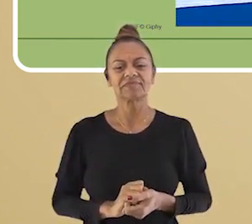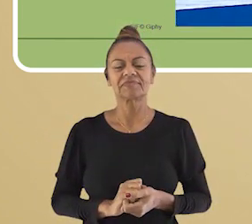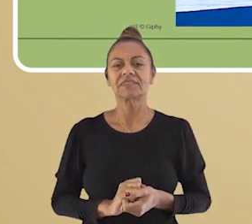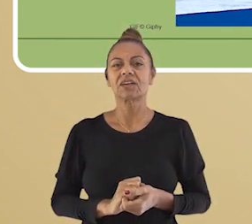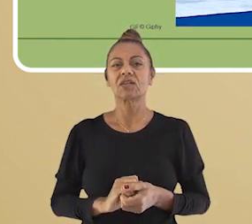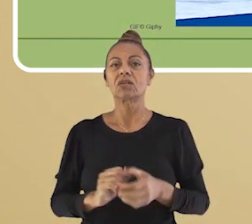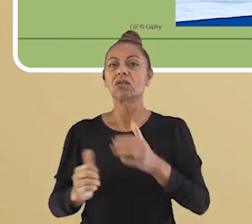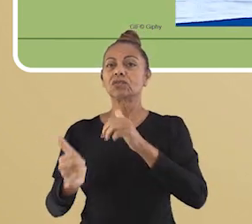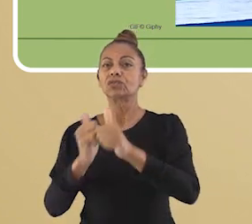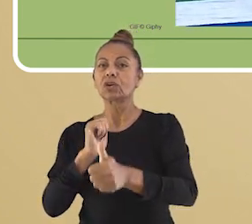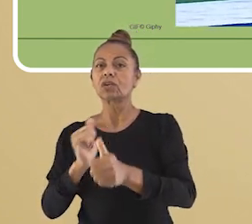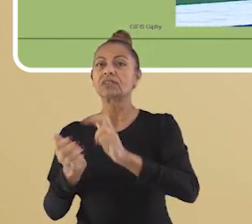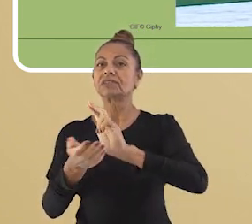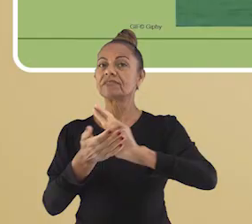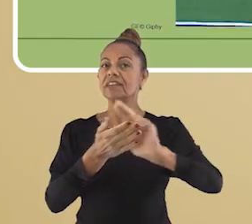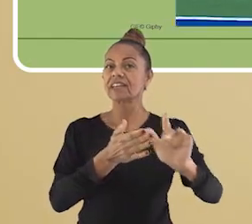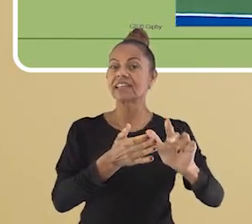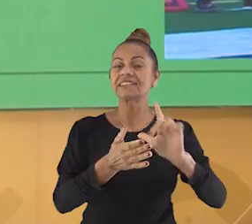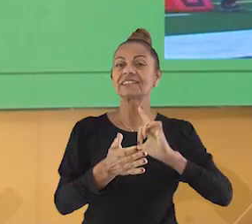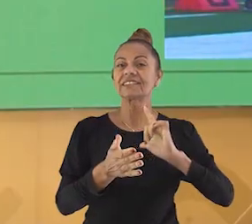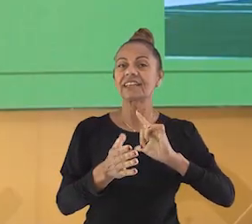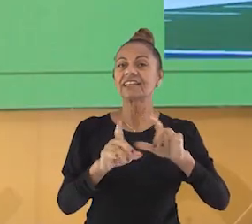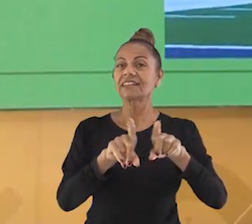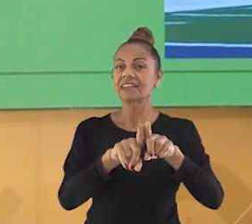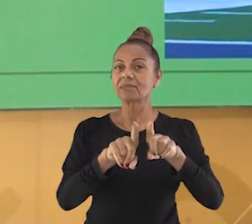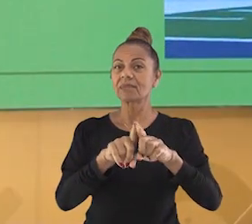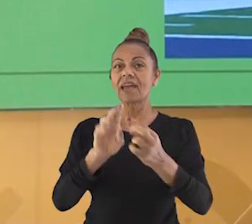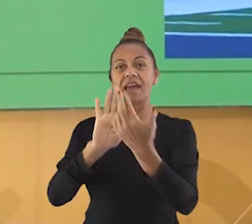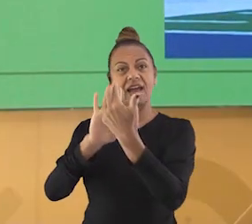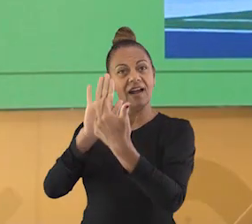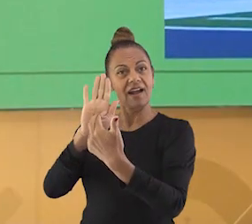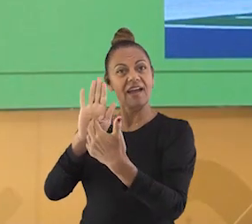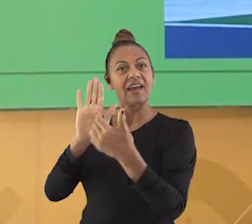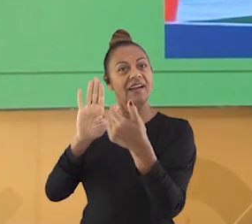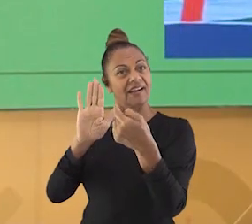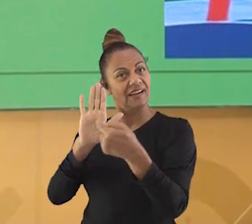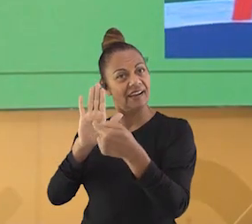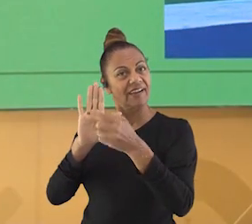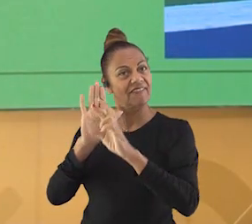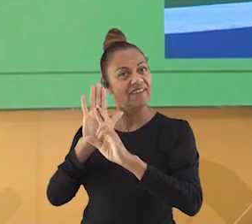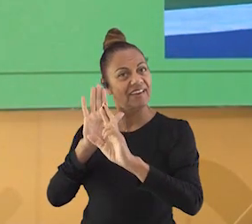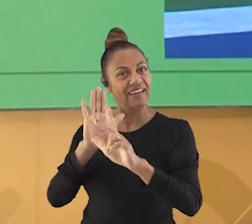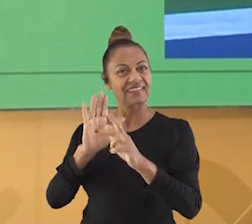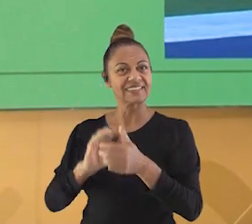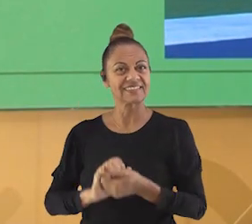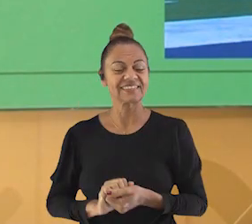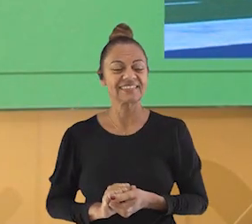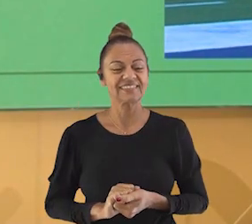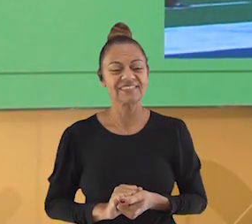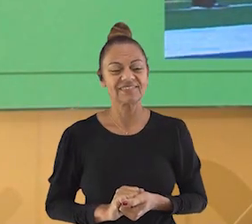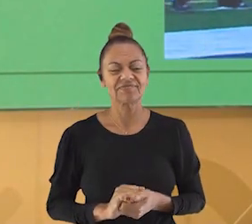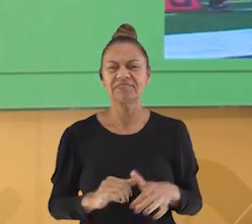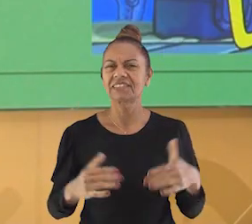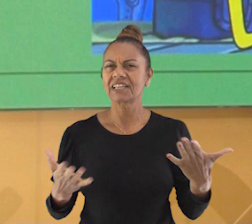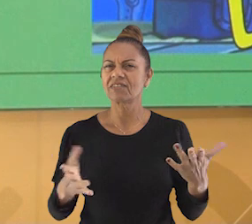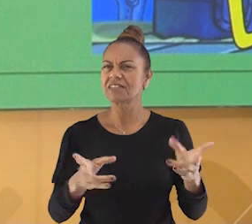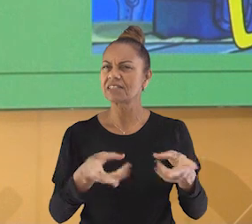mão por todos os jogadores. Então, jogos diferentes também têm diferentes